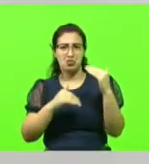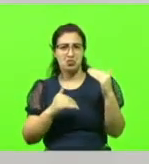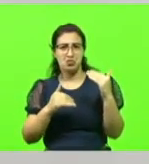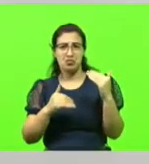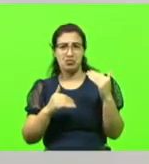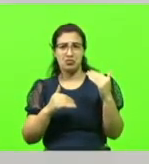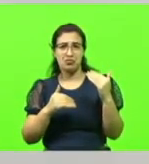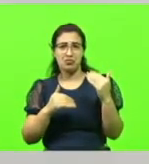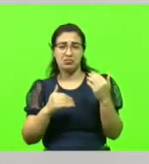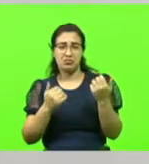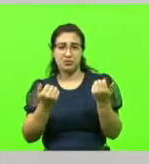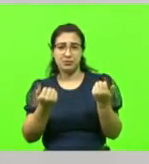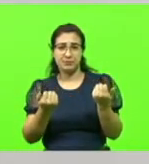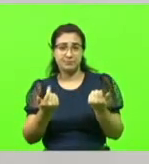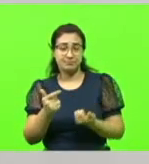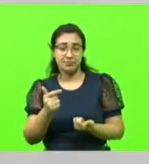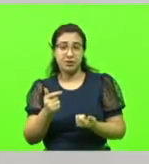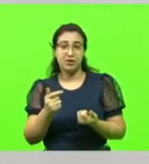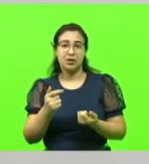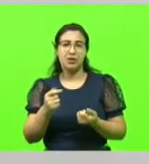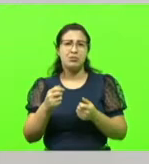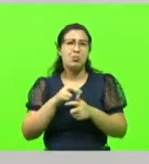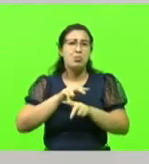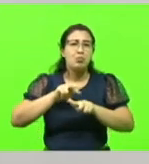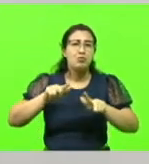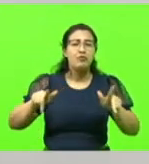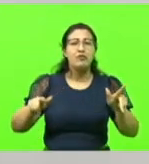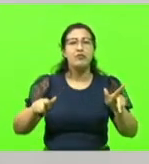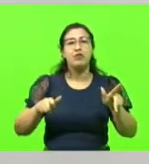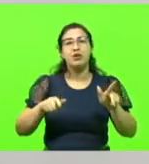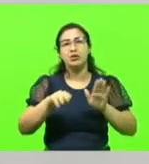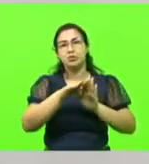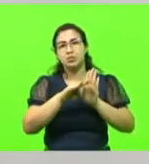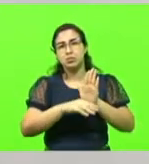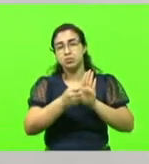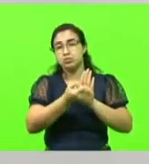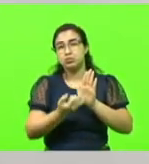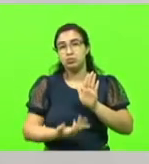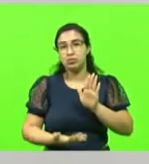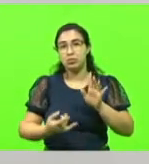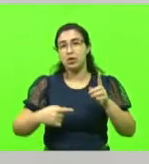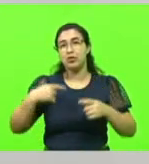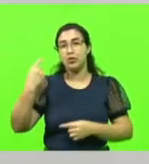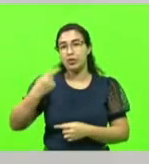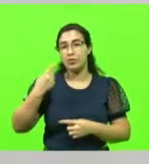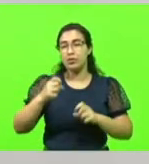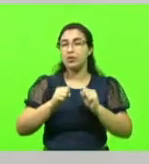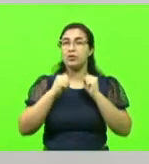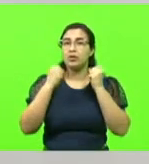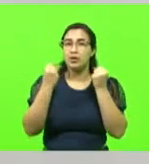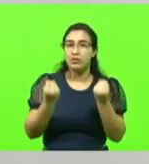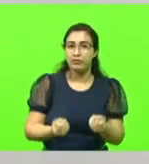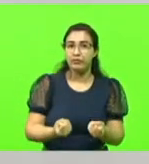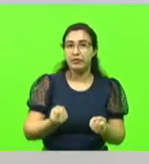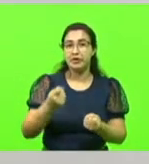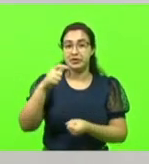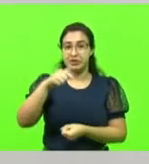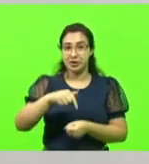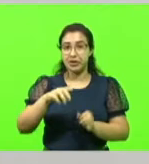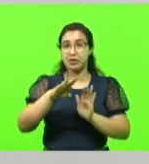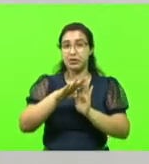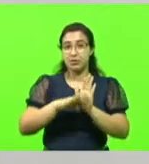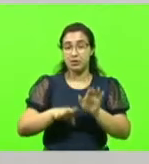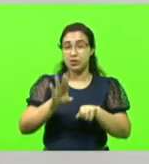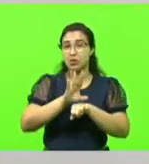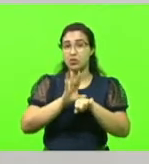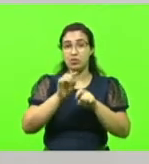dizer. Eu tenho farto material em meu gabinete com deputados defendendo com unhas e dentes aqui dentro matérias